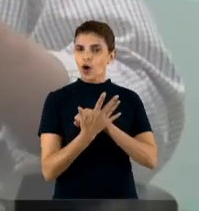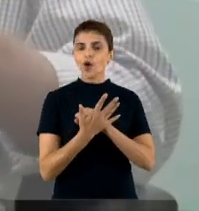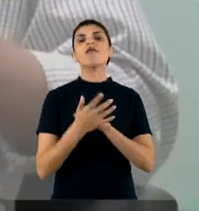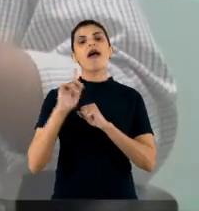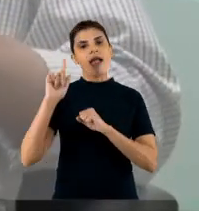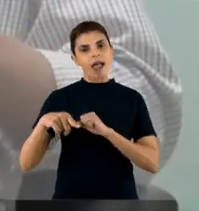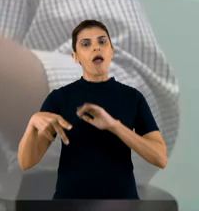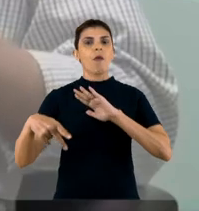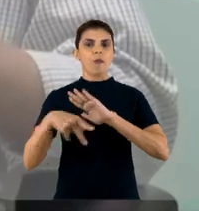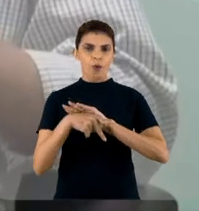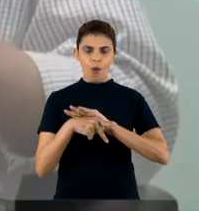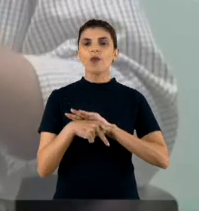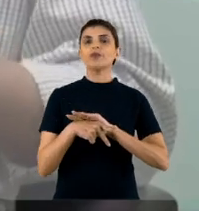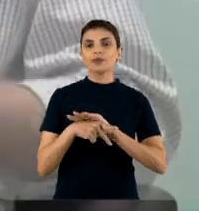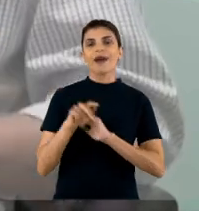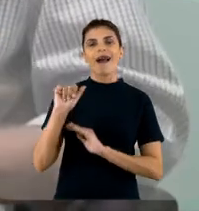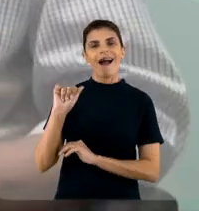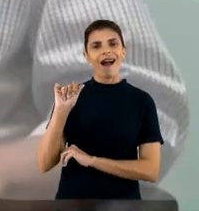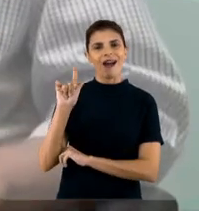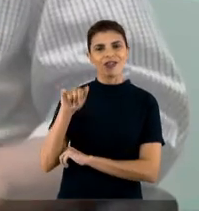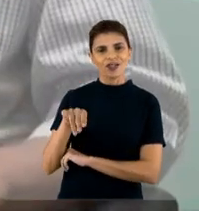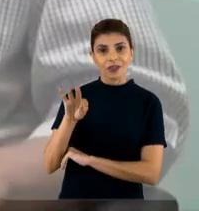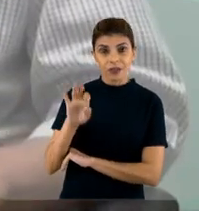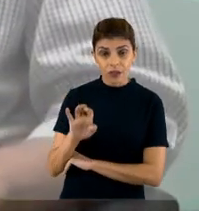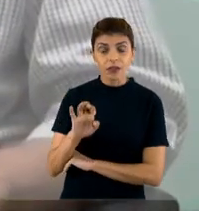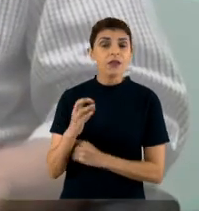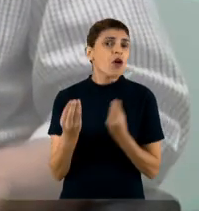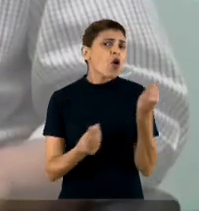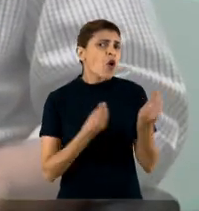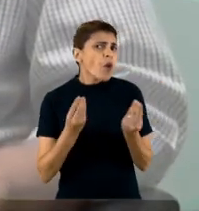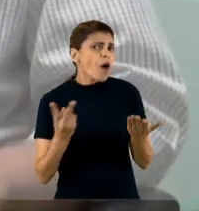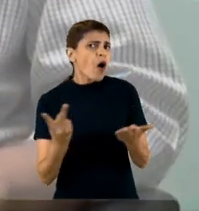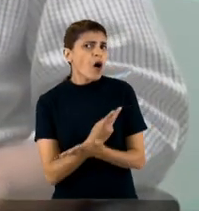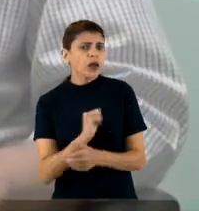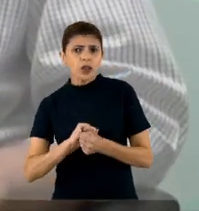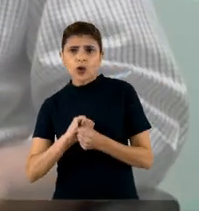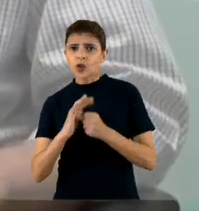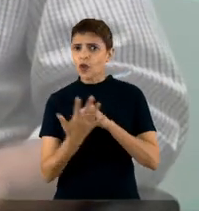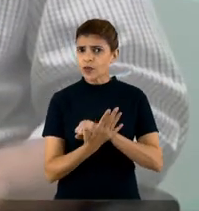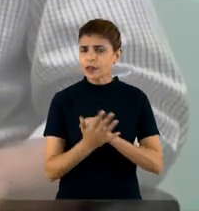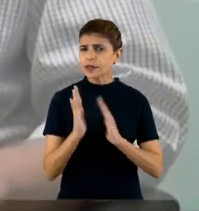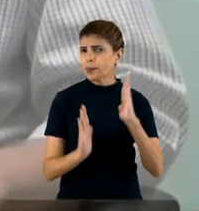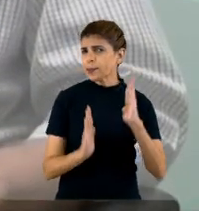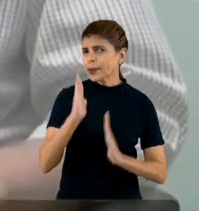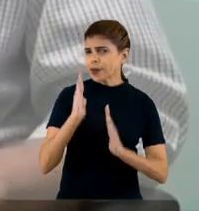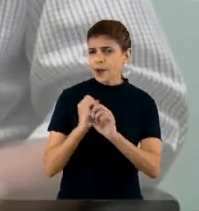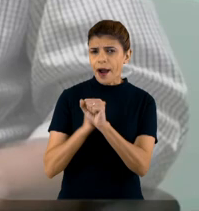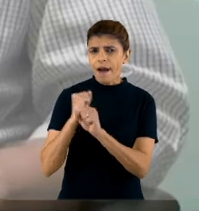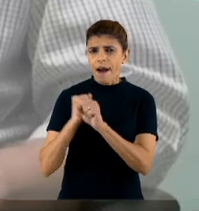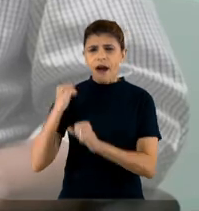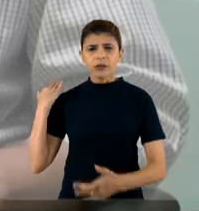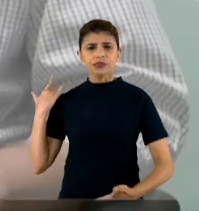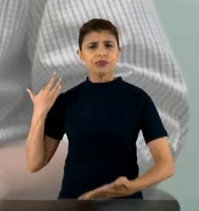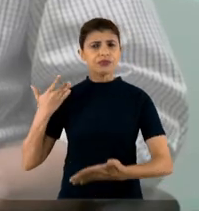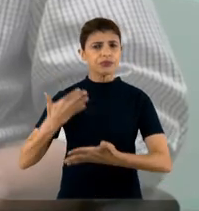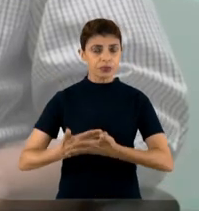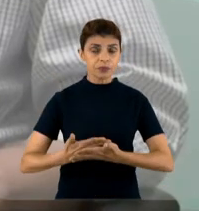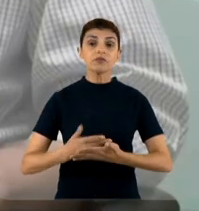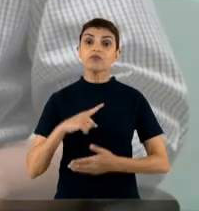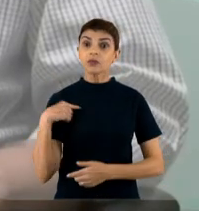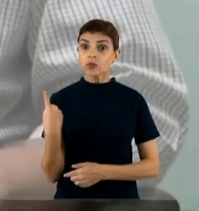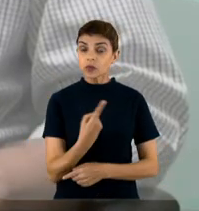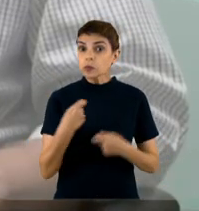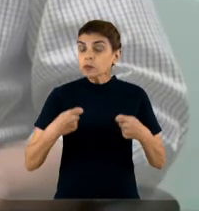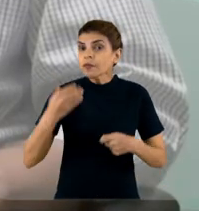seus agentes causais. O que acontece de diferente com o coronavírus nesse milênio, vamos dizer assim,